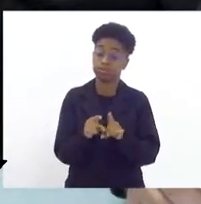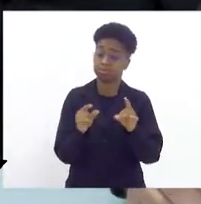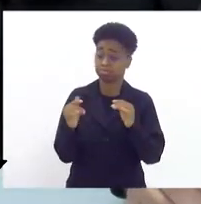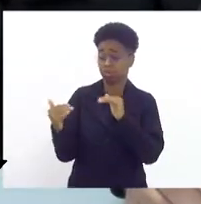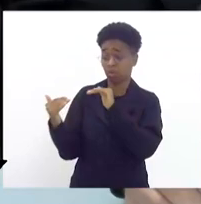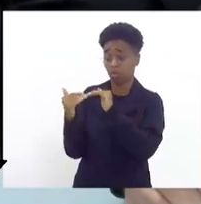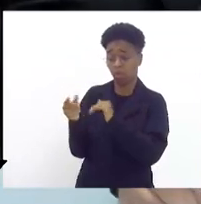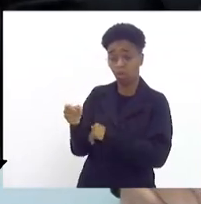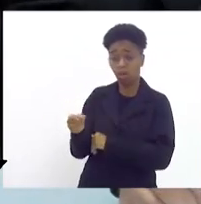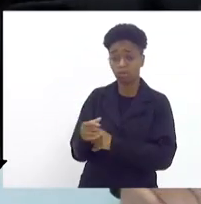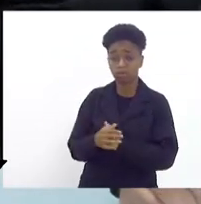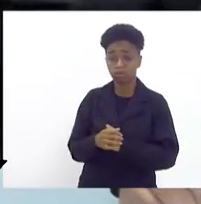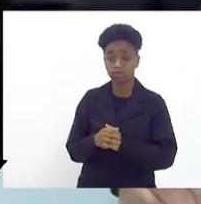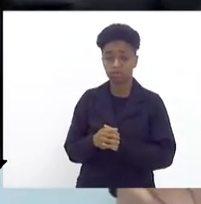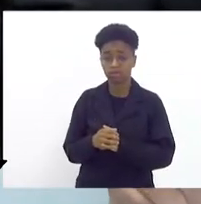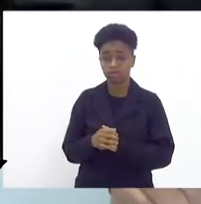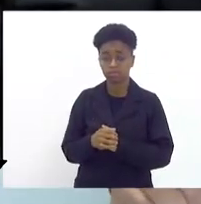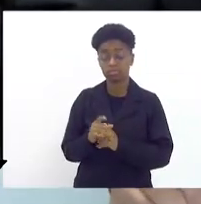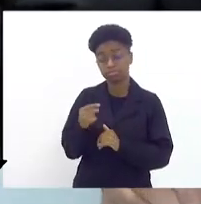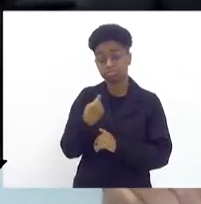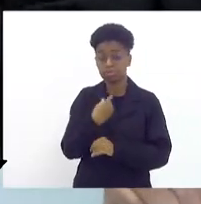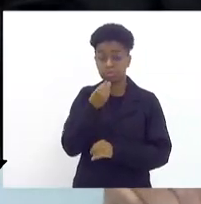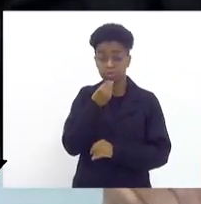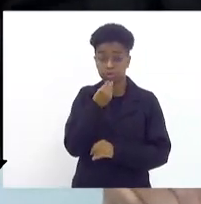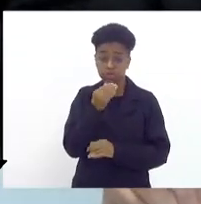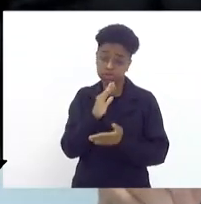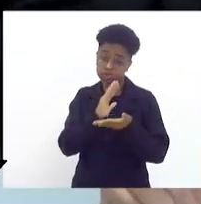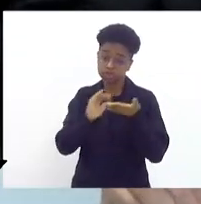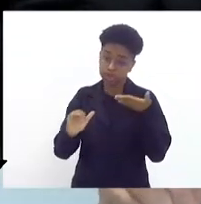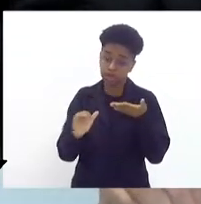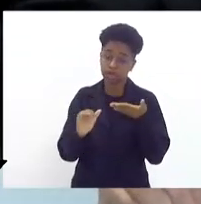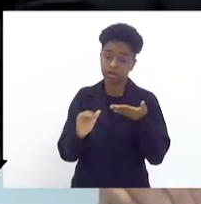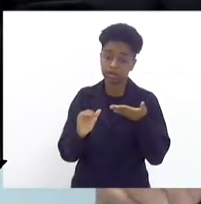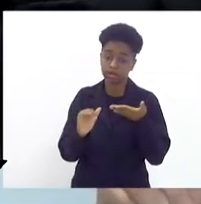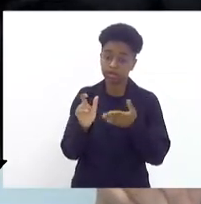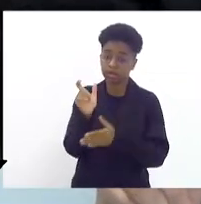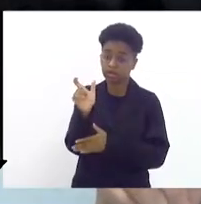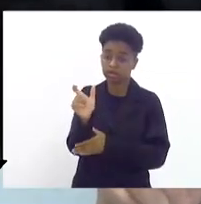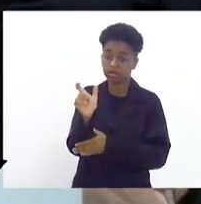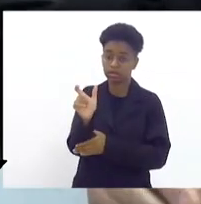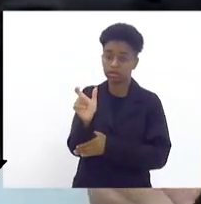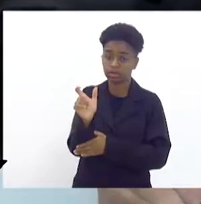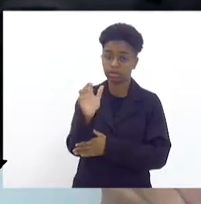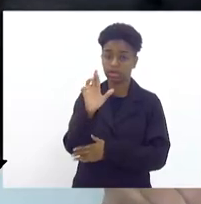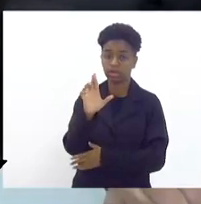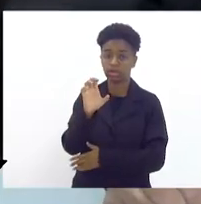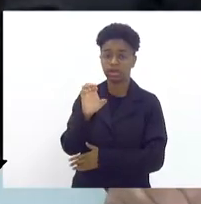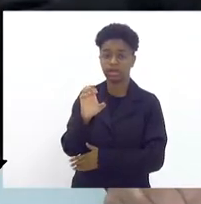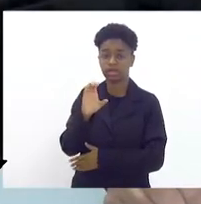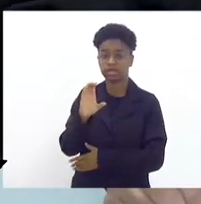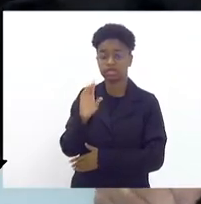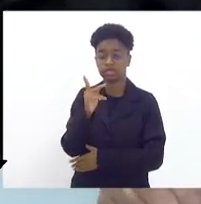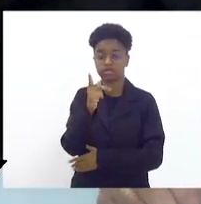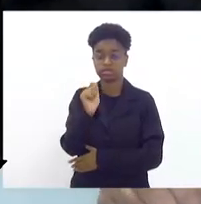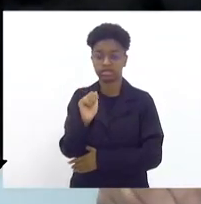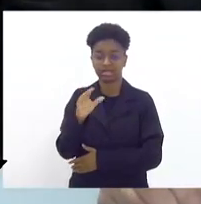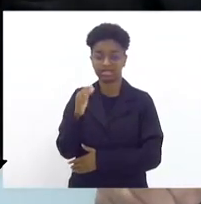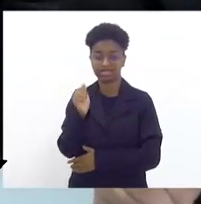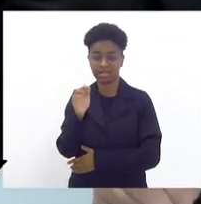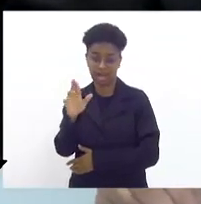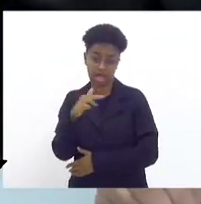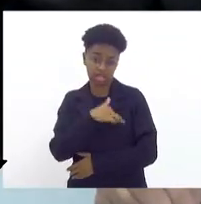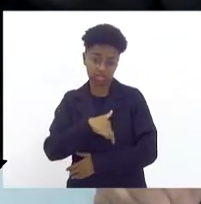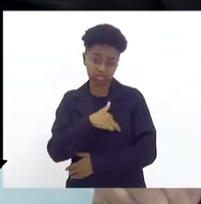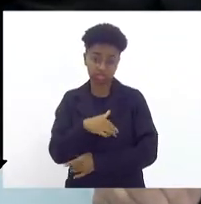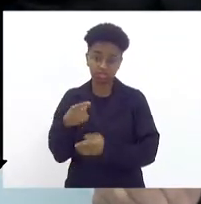com Vossa Excelência, a gente podia retirar, doutor Serginho, essa expressão, rechaçar religiões, que está dando